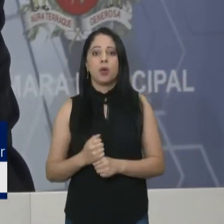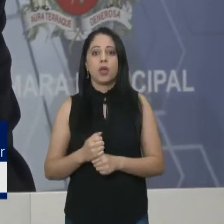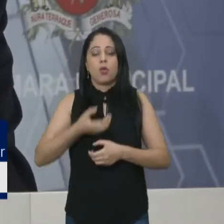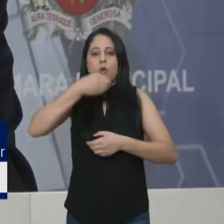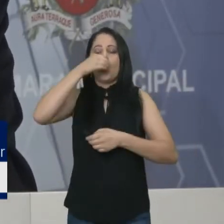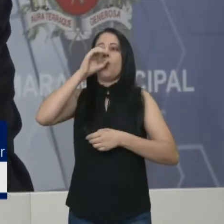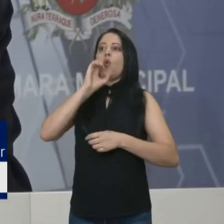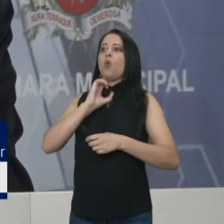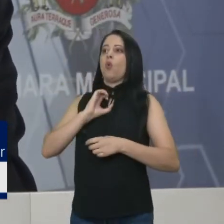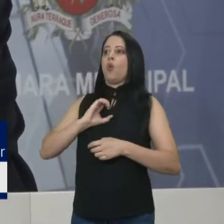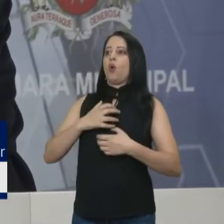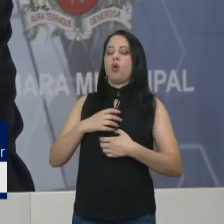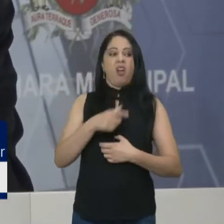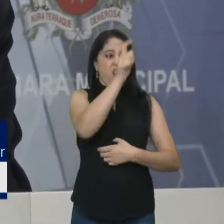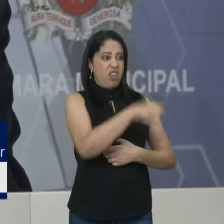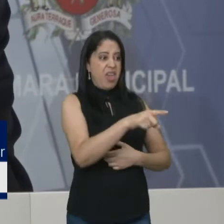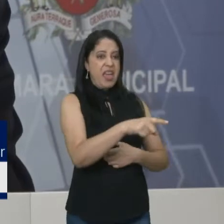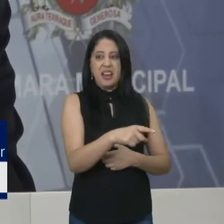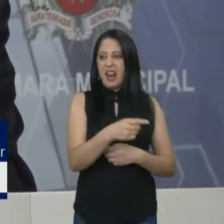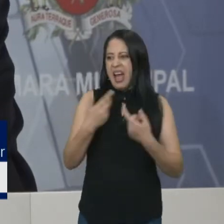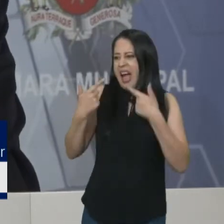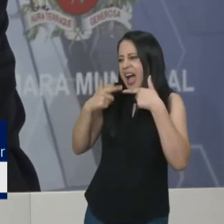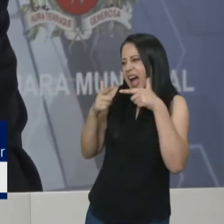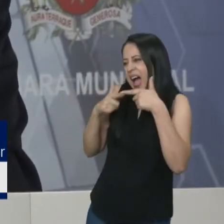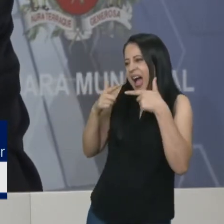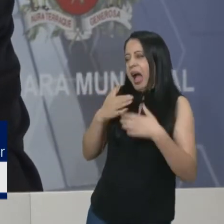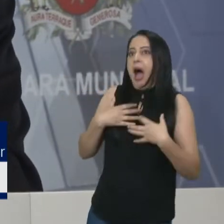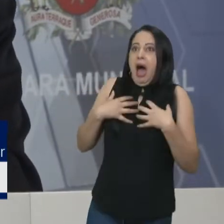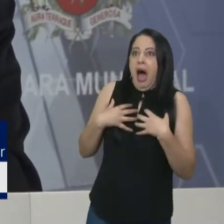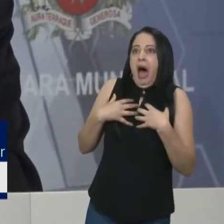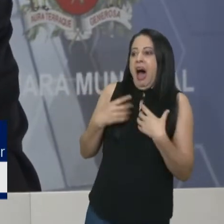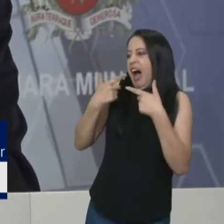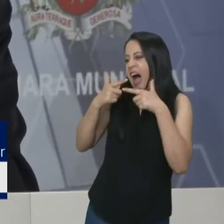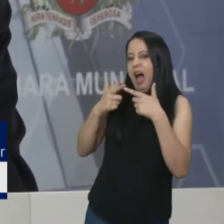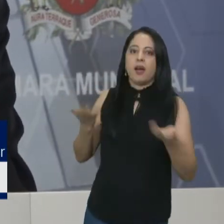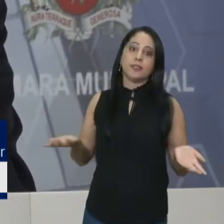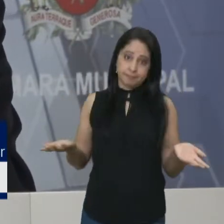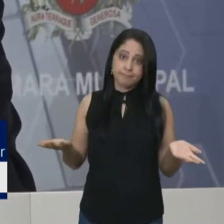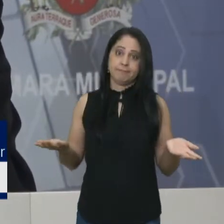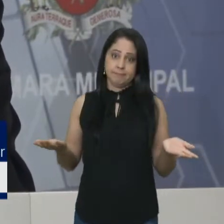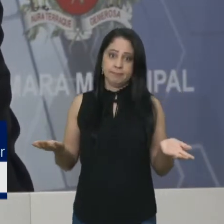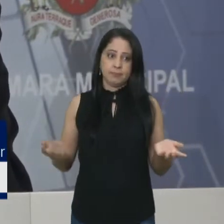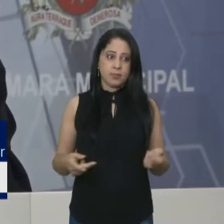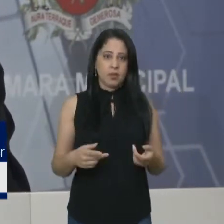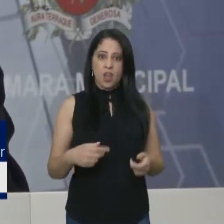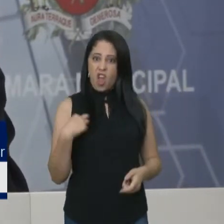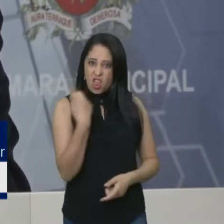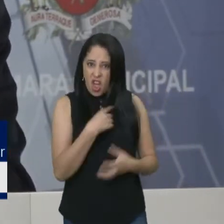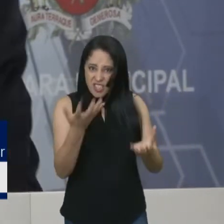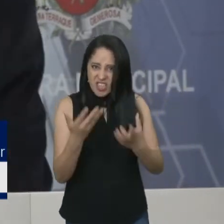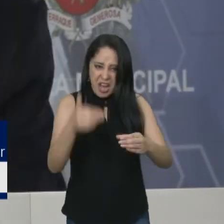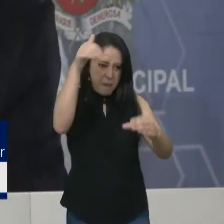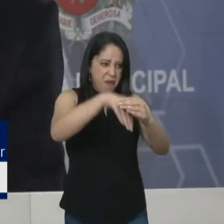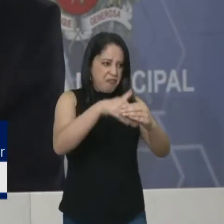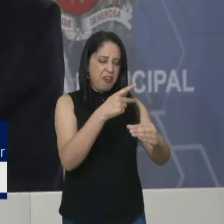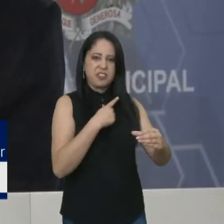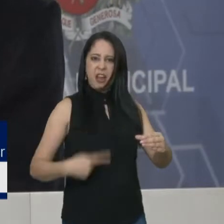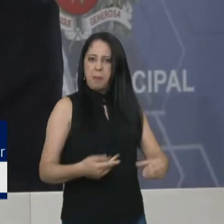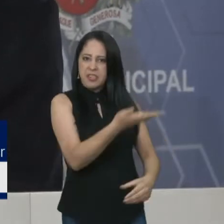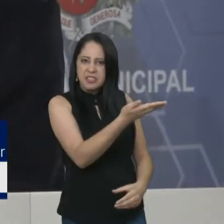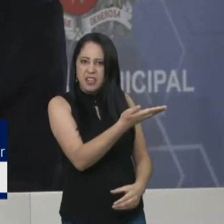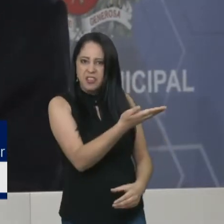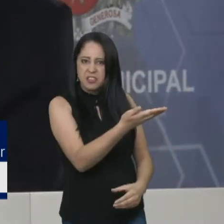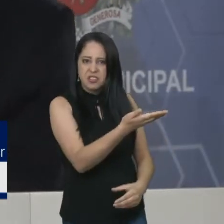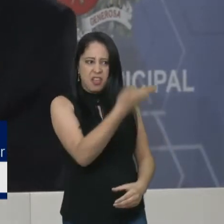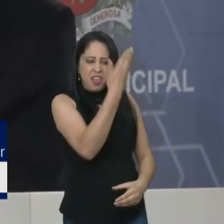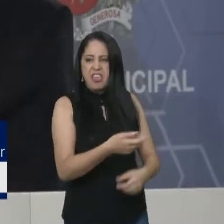lá e rindo das pessoas que estavam morrendo. Então, esse é o presidente que nós queremos eleger, que debocha das